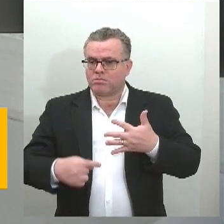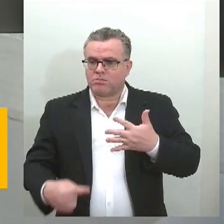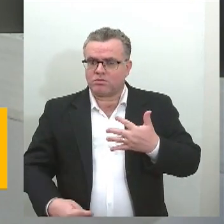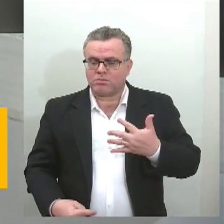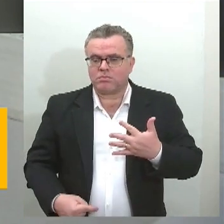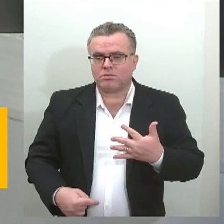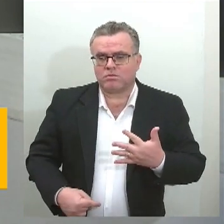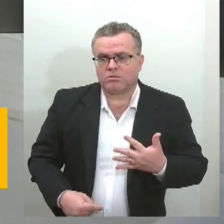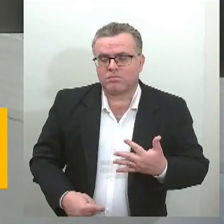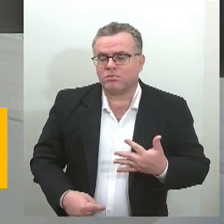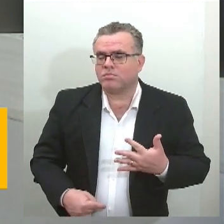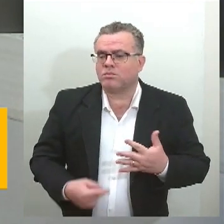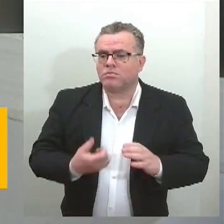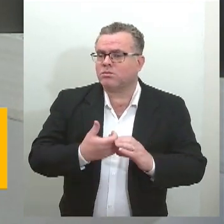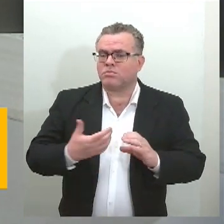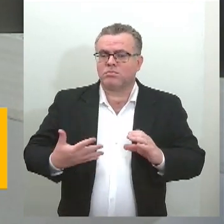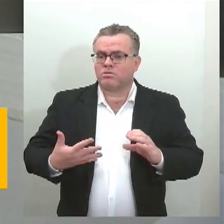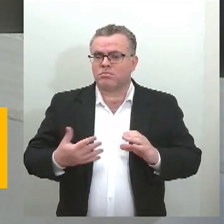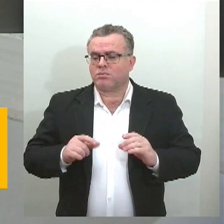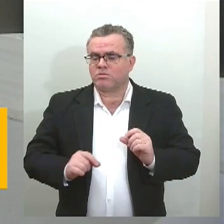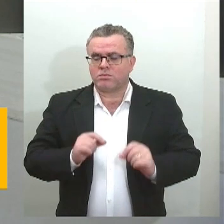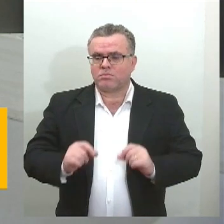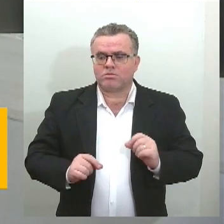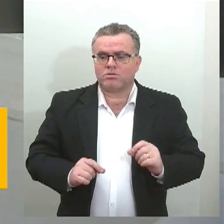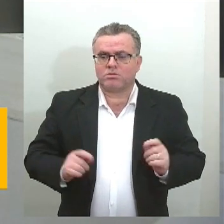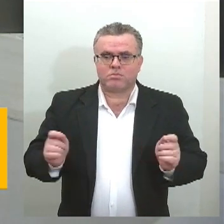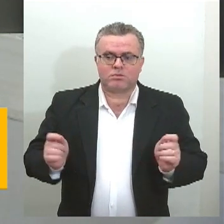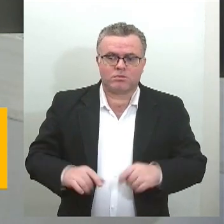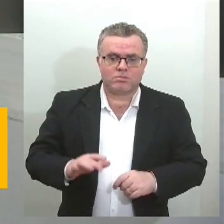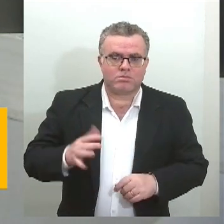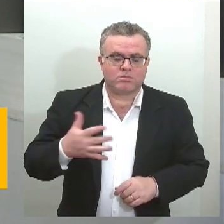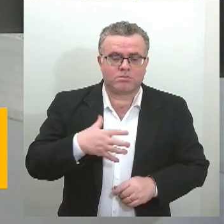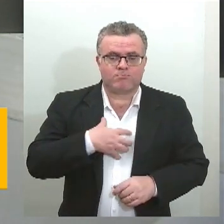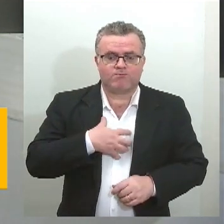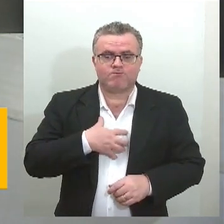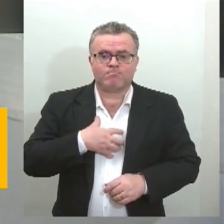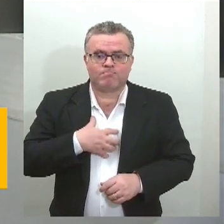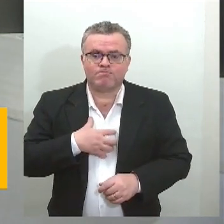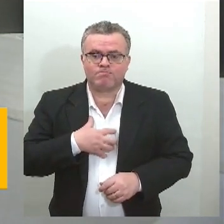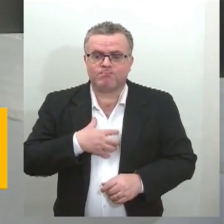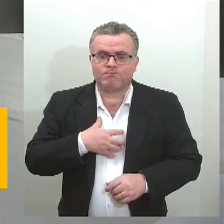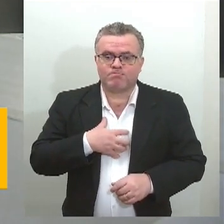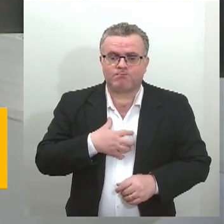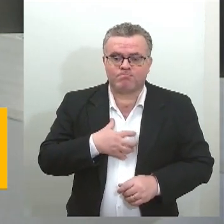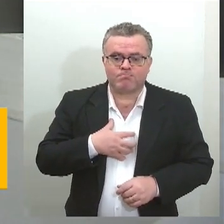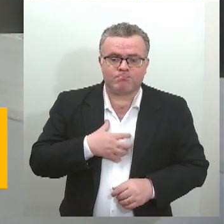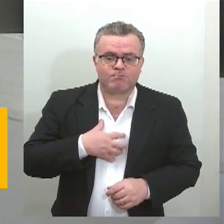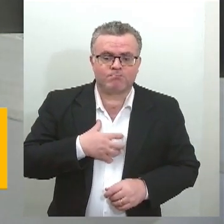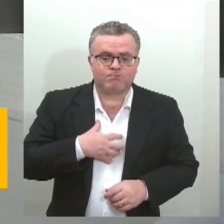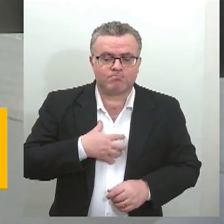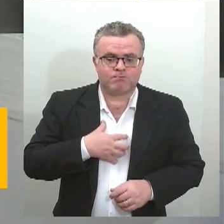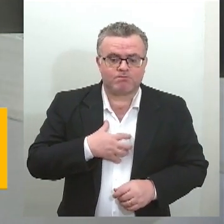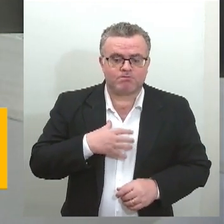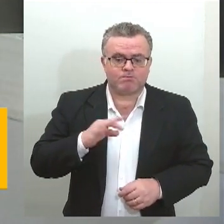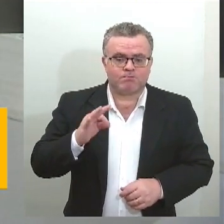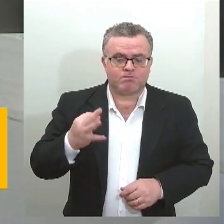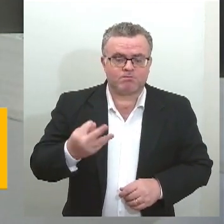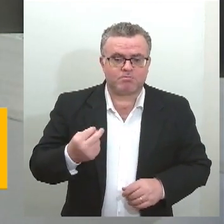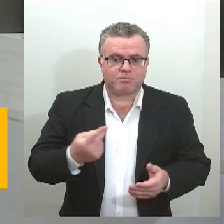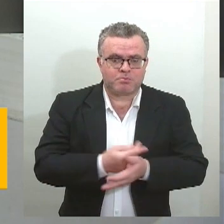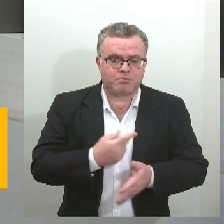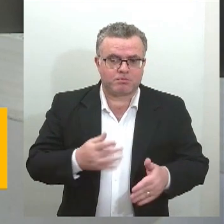que a pessoa pode começar a se atentar para alguns sinais se o lúpus, né, obviamente,